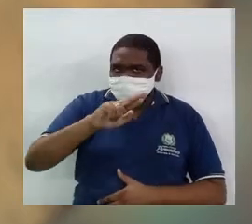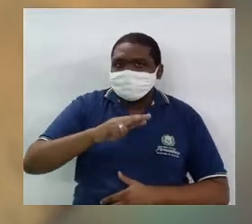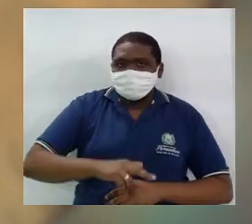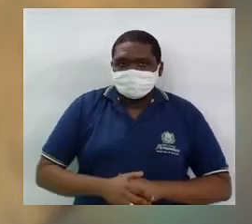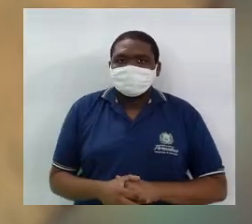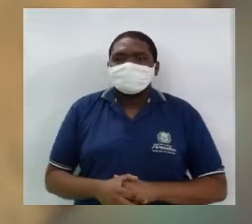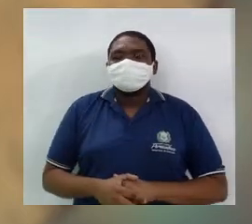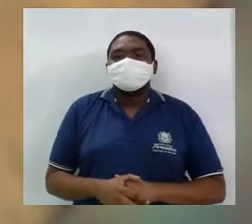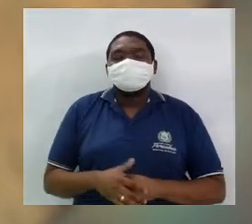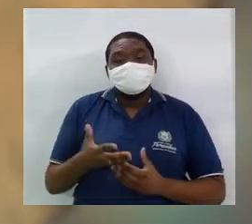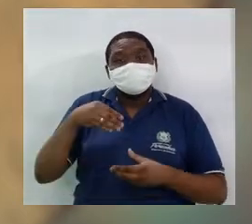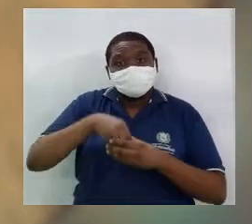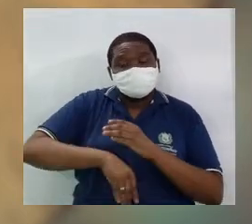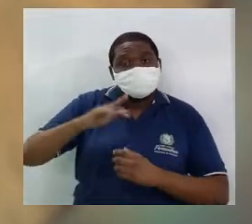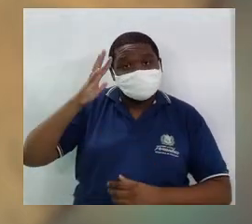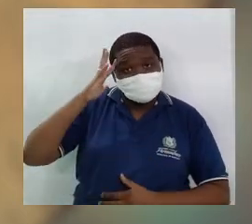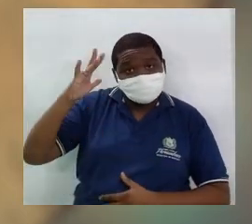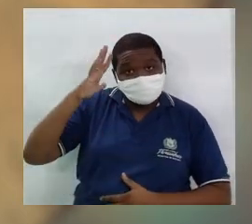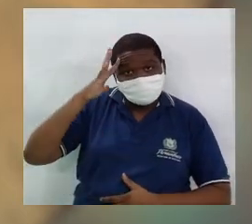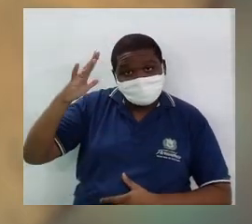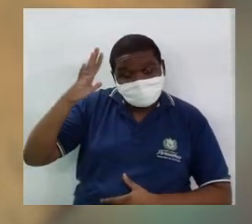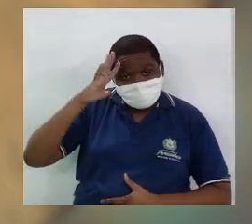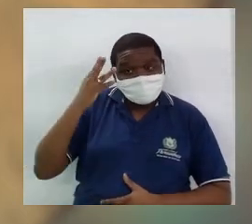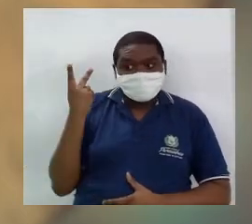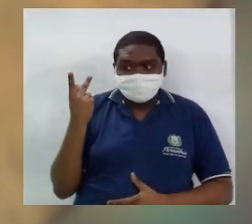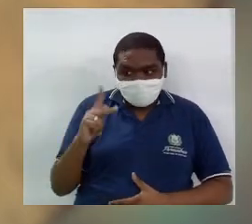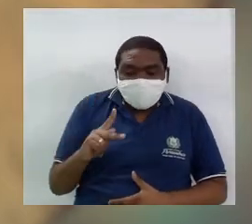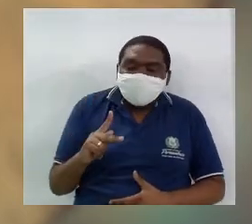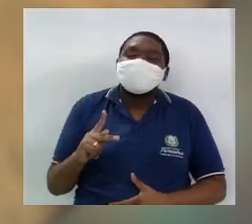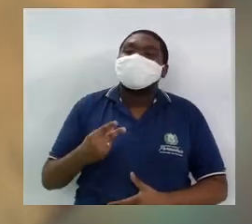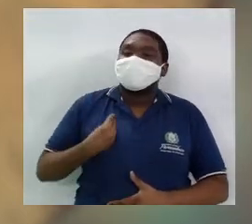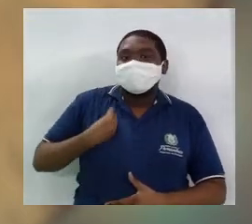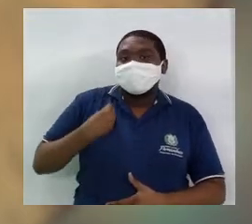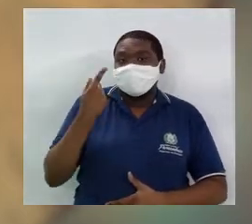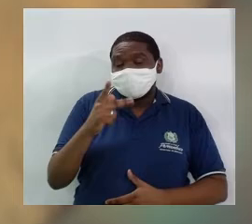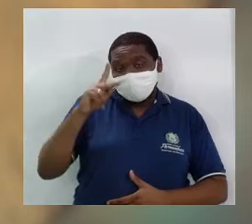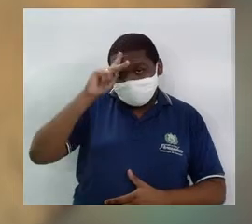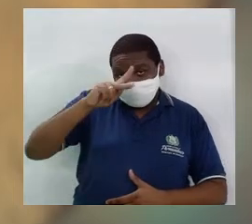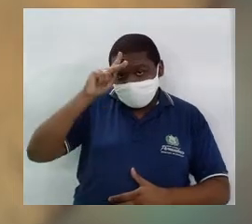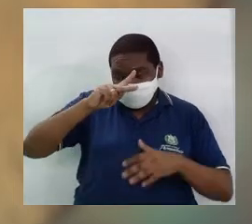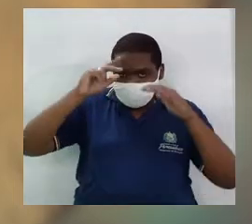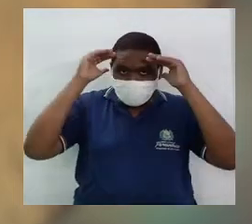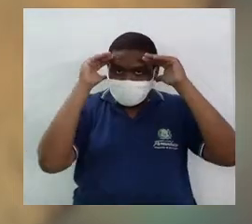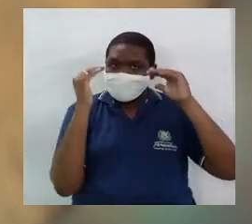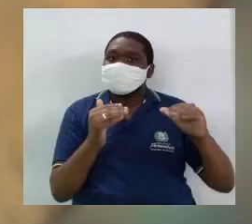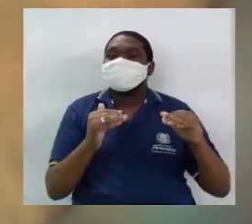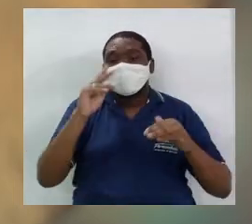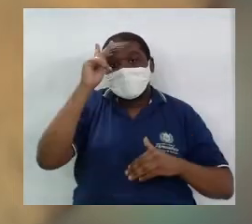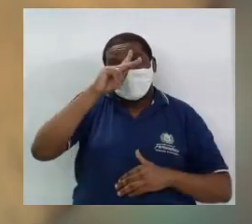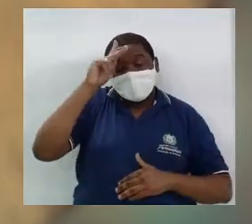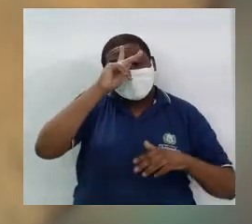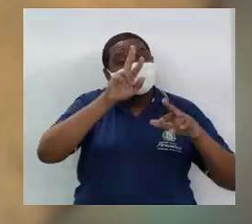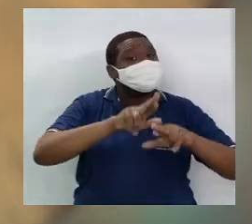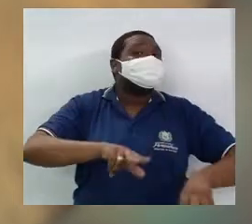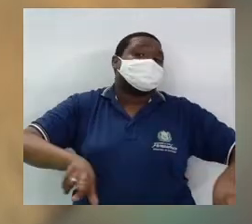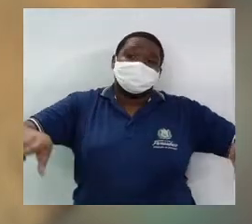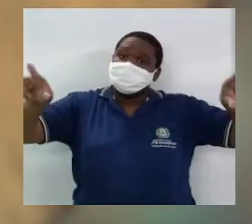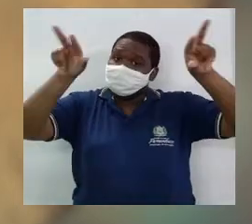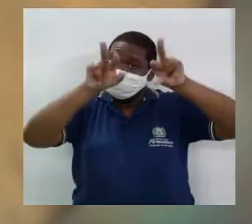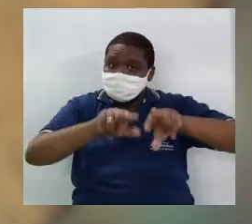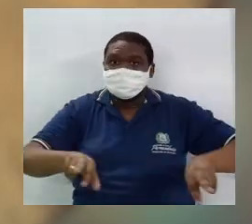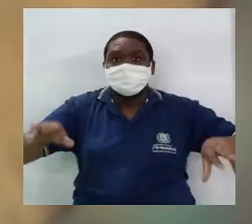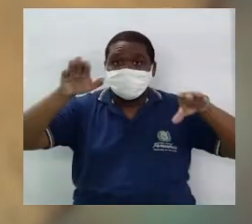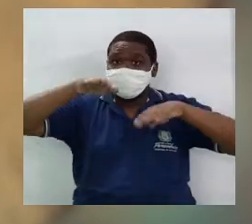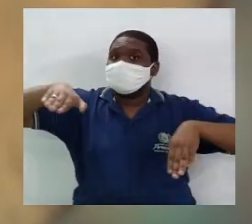outro, a filosofia do outro. Lembrar o respeito, lembrar da pluralidade.